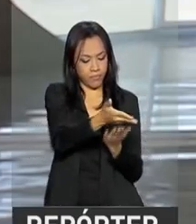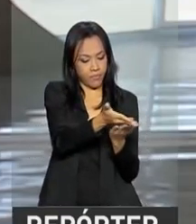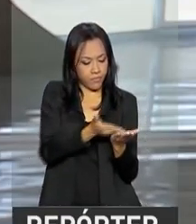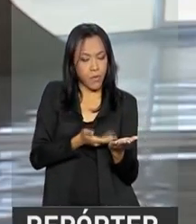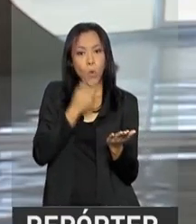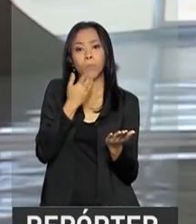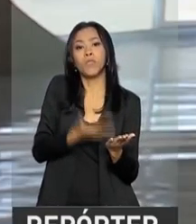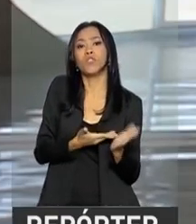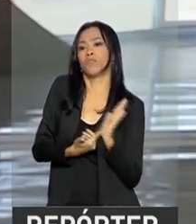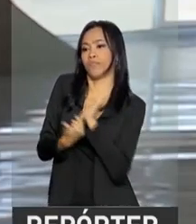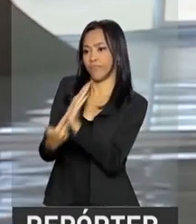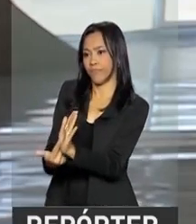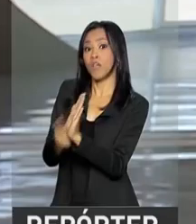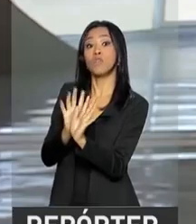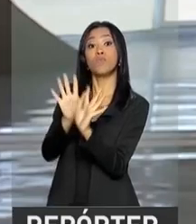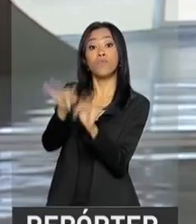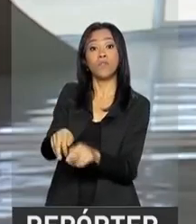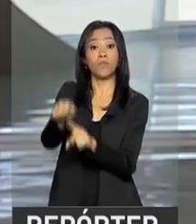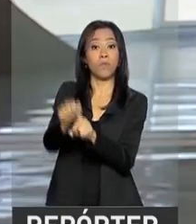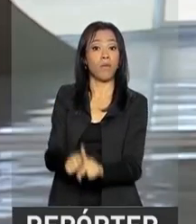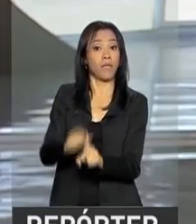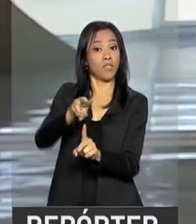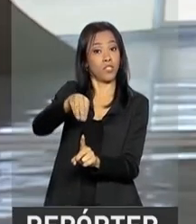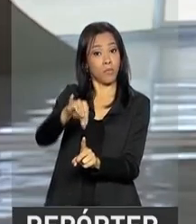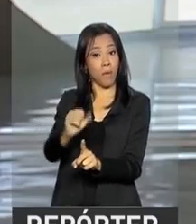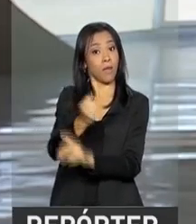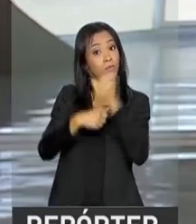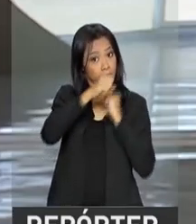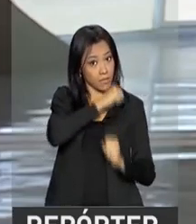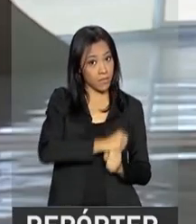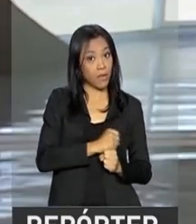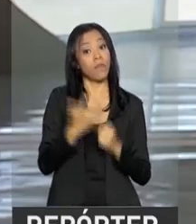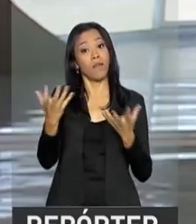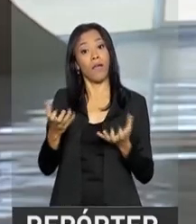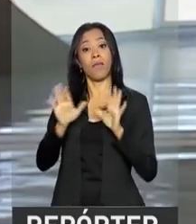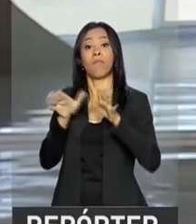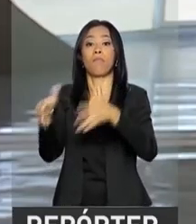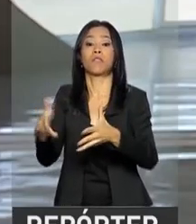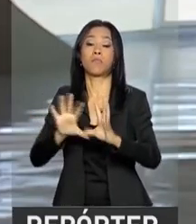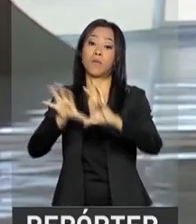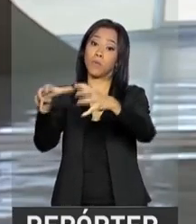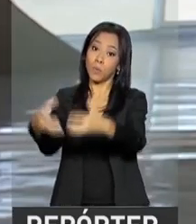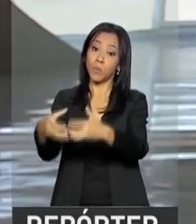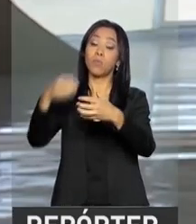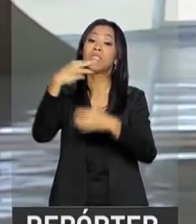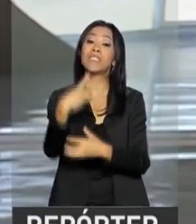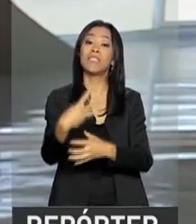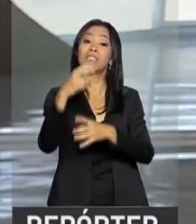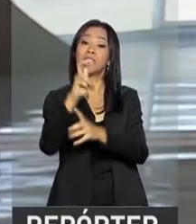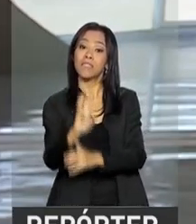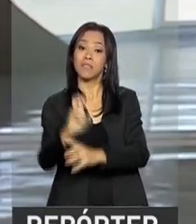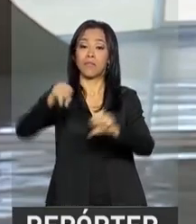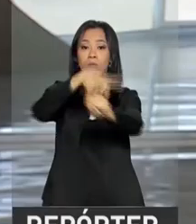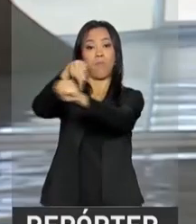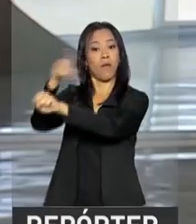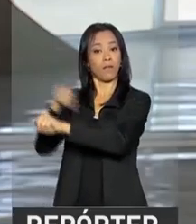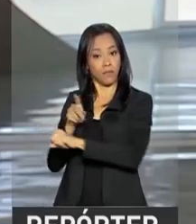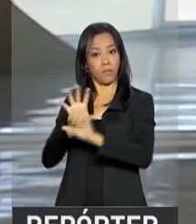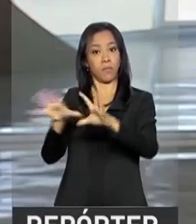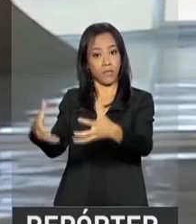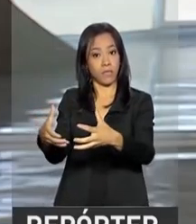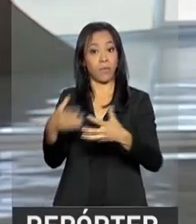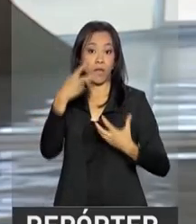e no fim de maio do ano passado ele quer juntar se aos atuais 35 países membros a